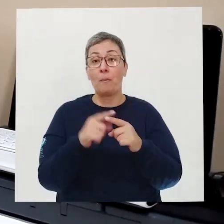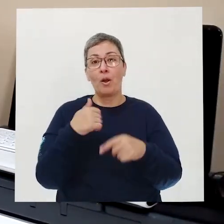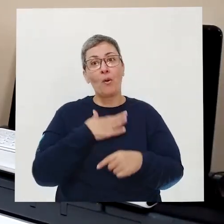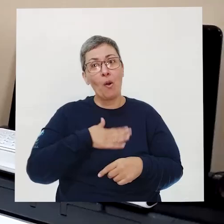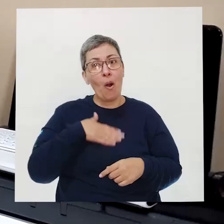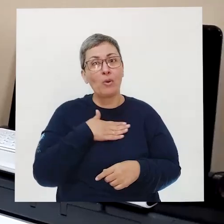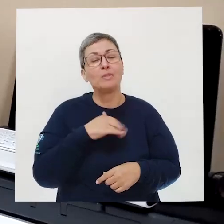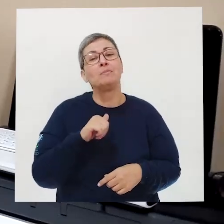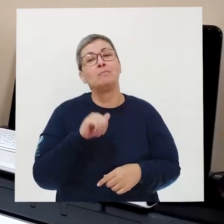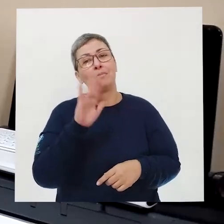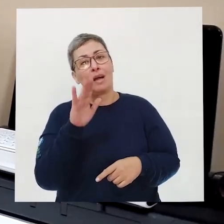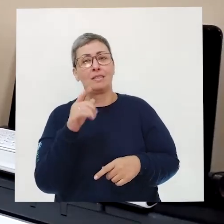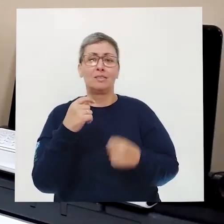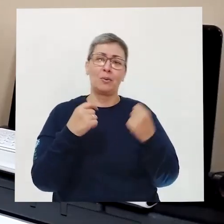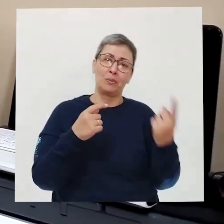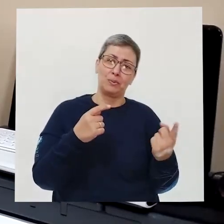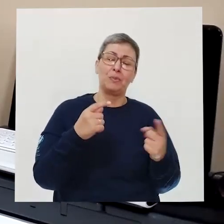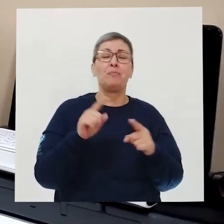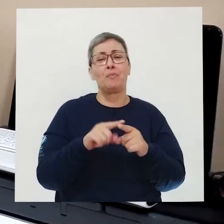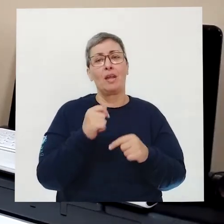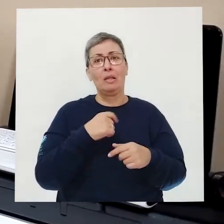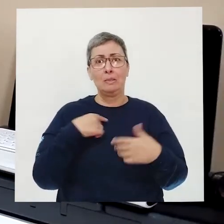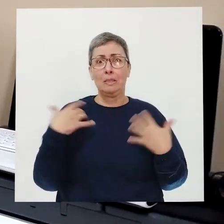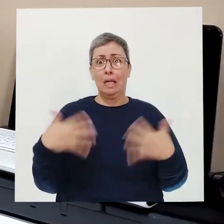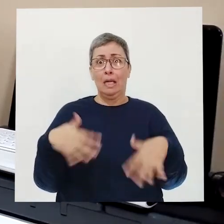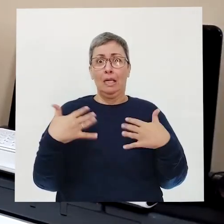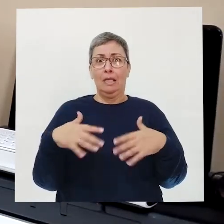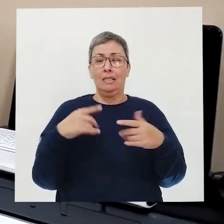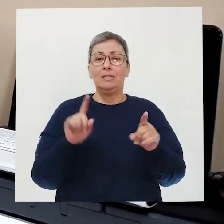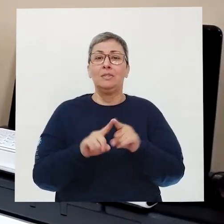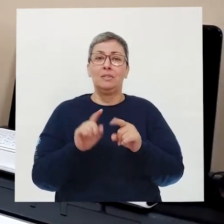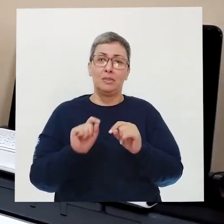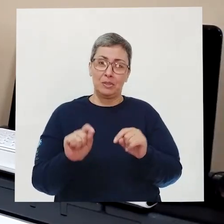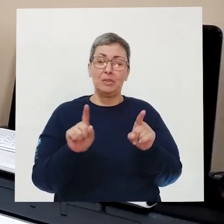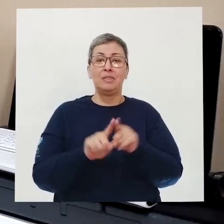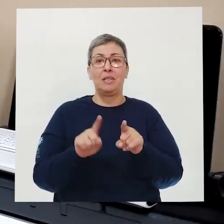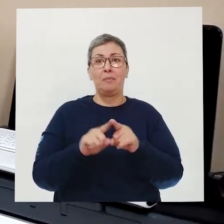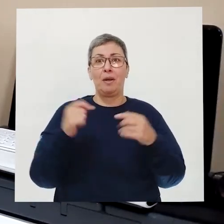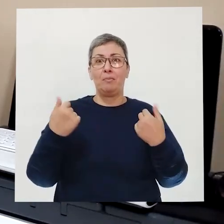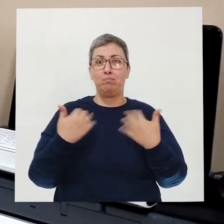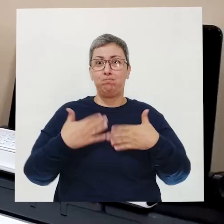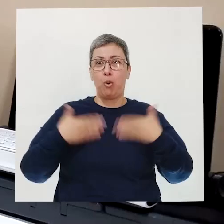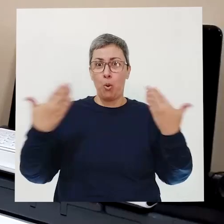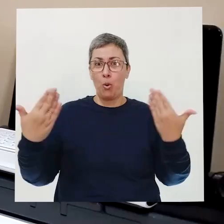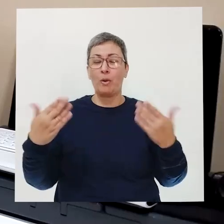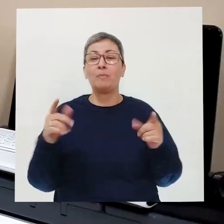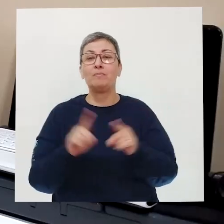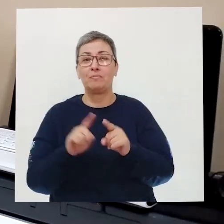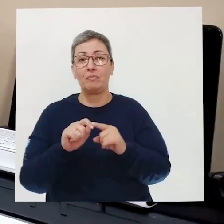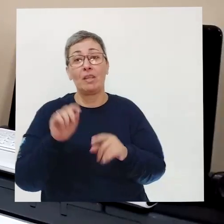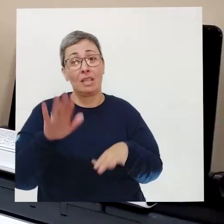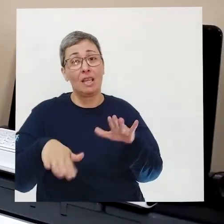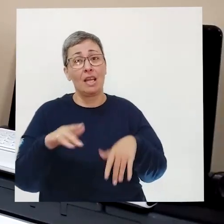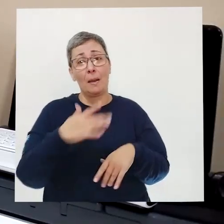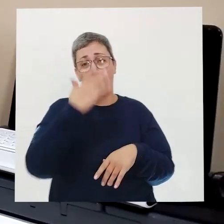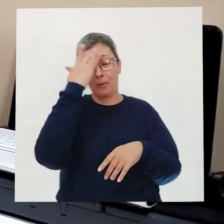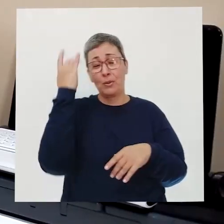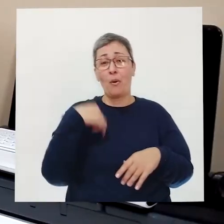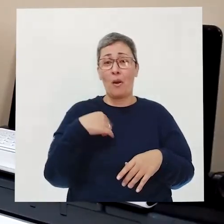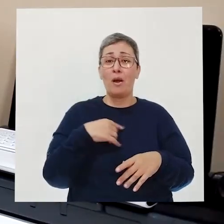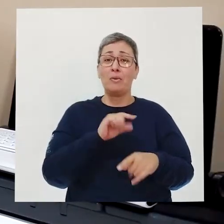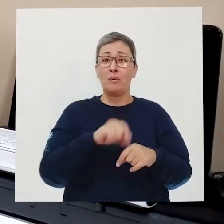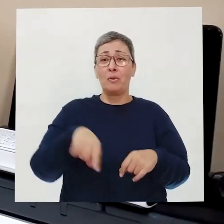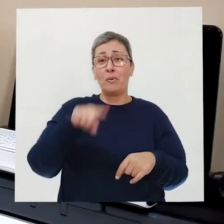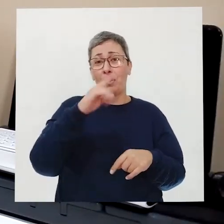curtem mais que os outros essas situações estressantes e também assustadoras, né? Há ainda quem diga que